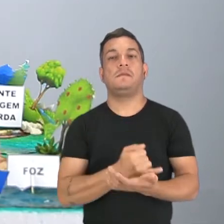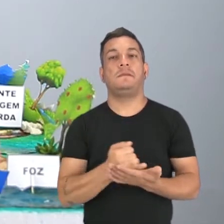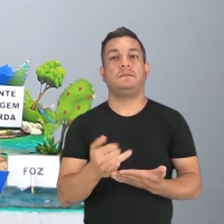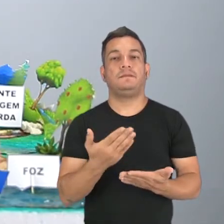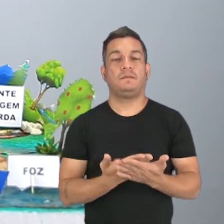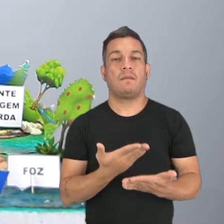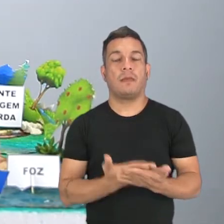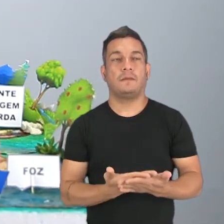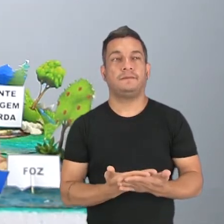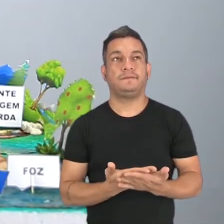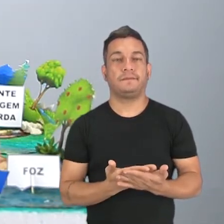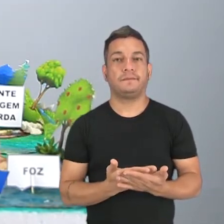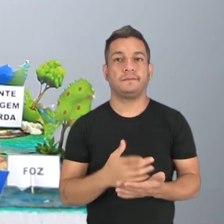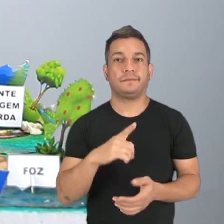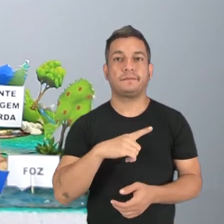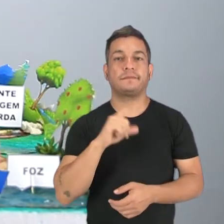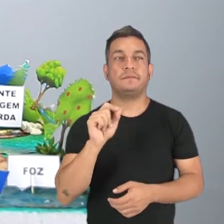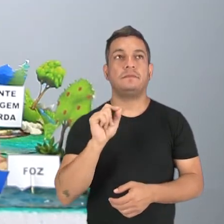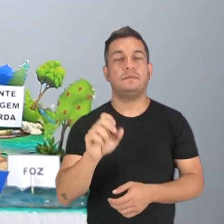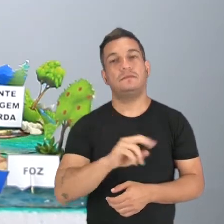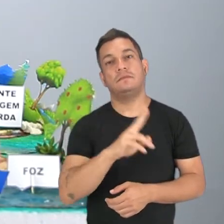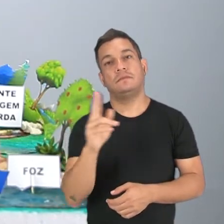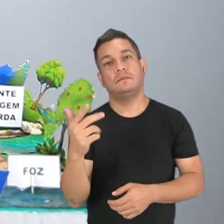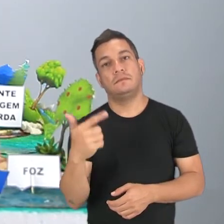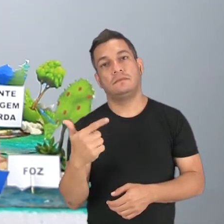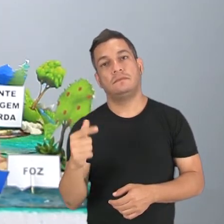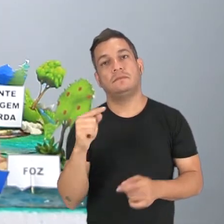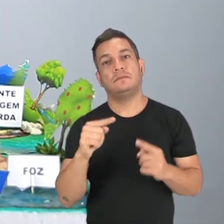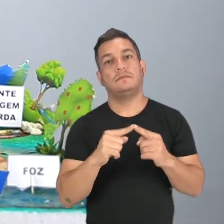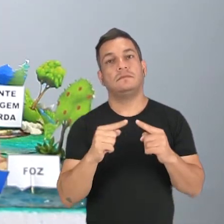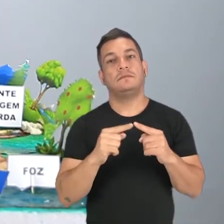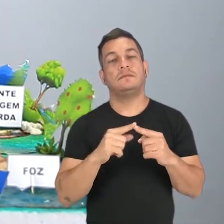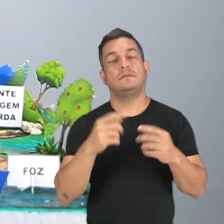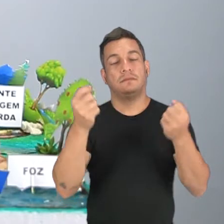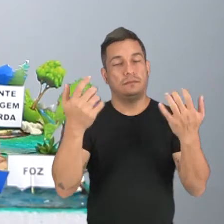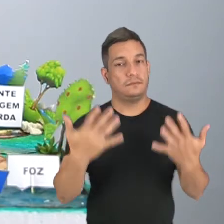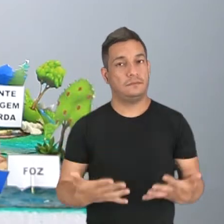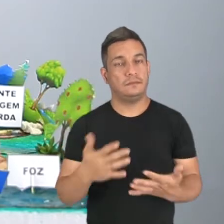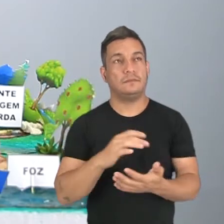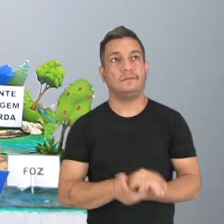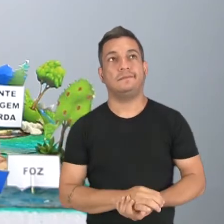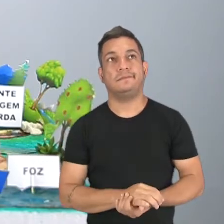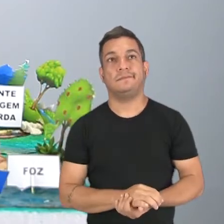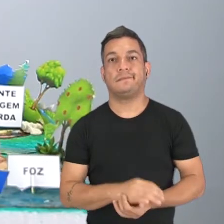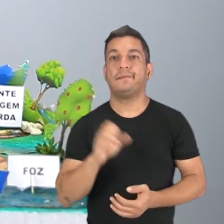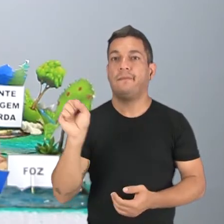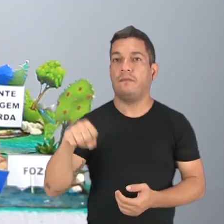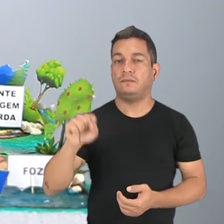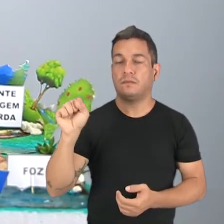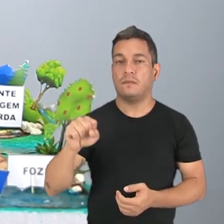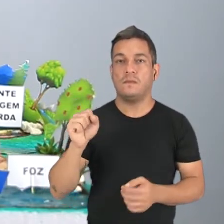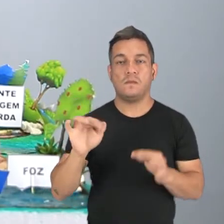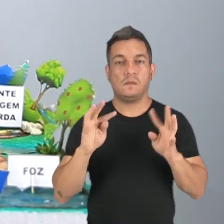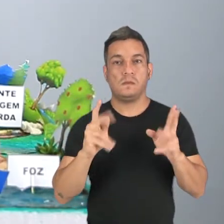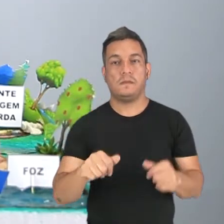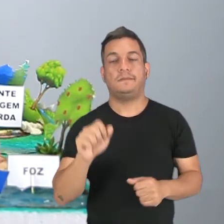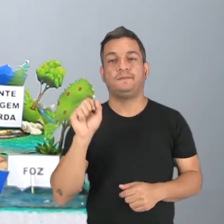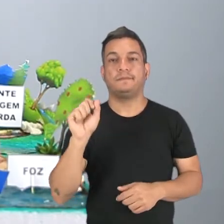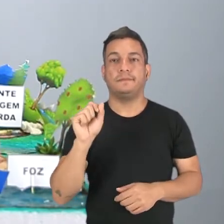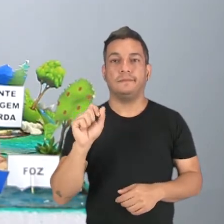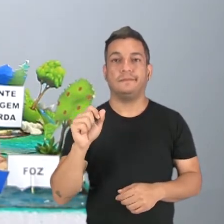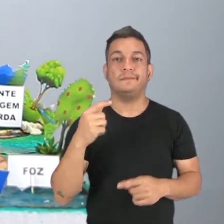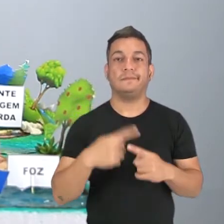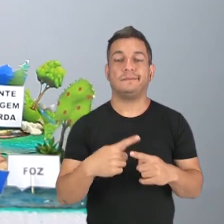aula? Elas tiveram ou não relação com o que foi falado? Sim, toda relação,